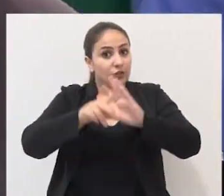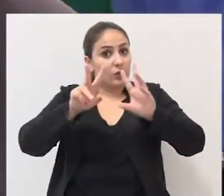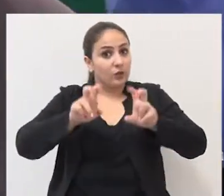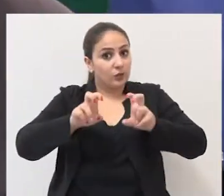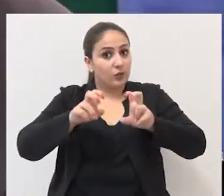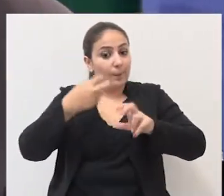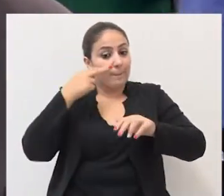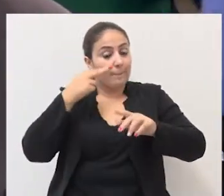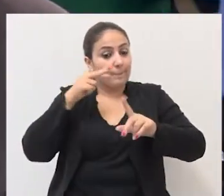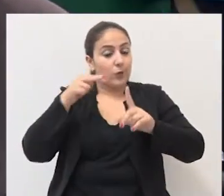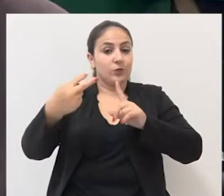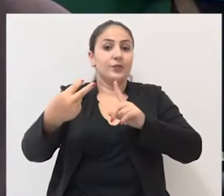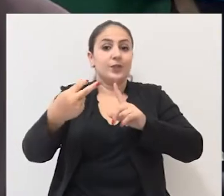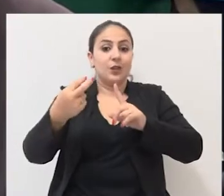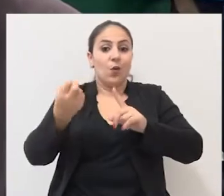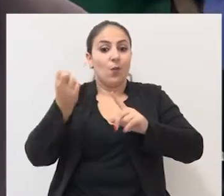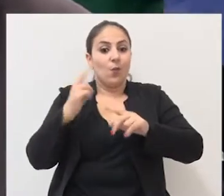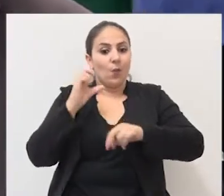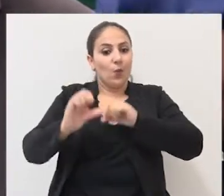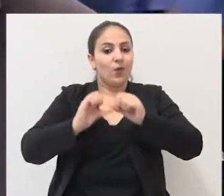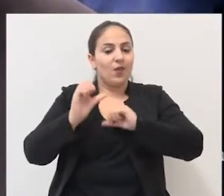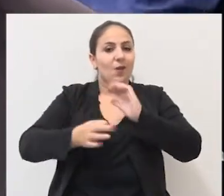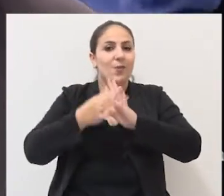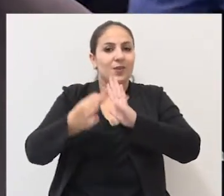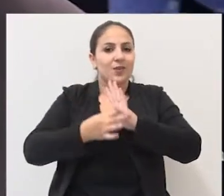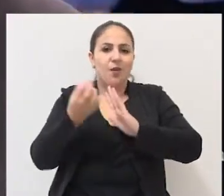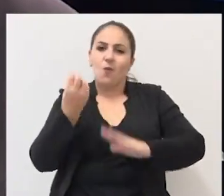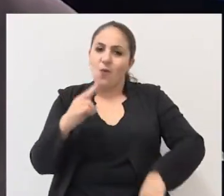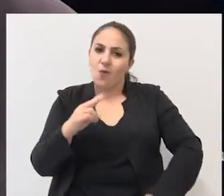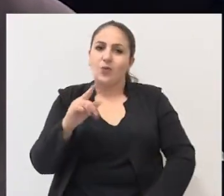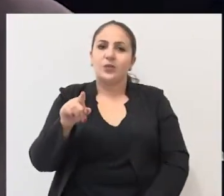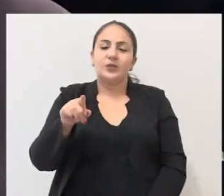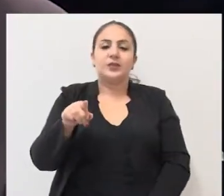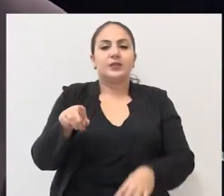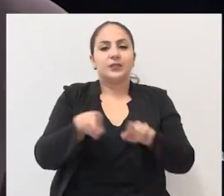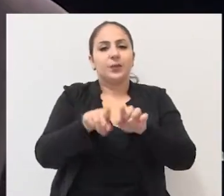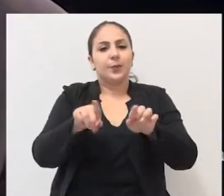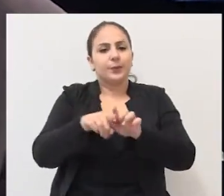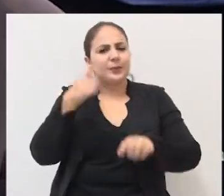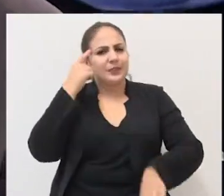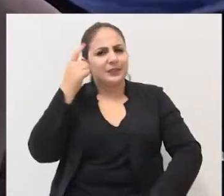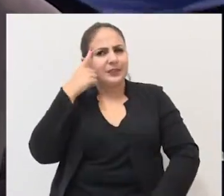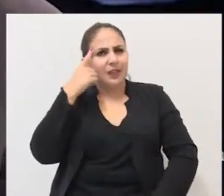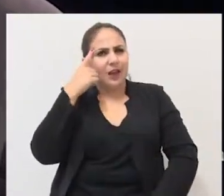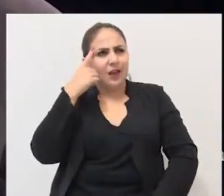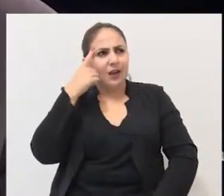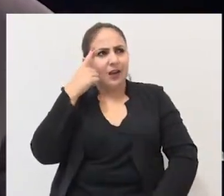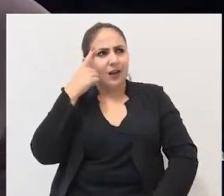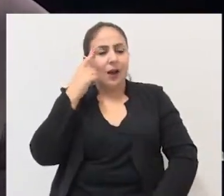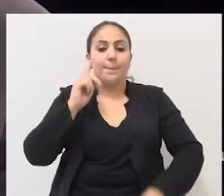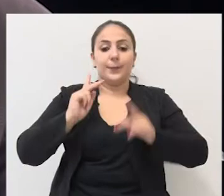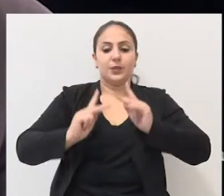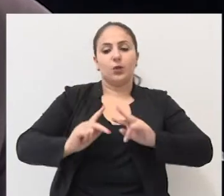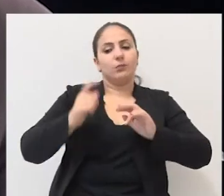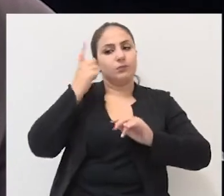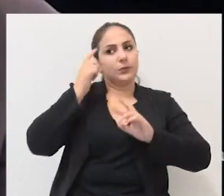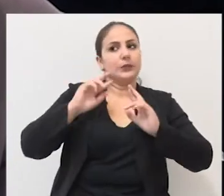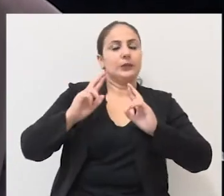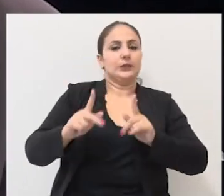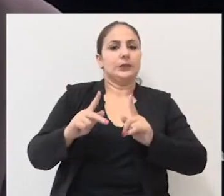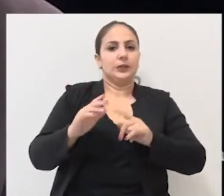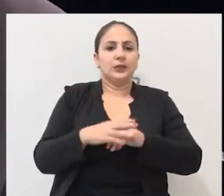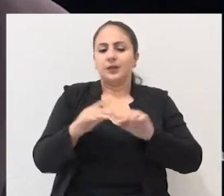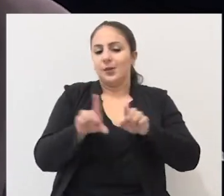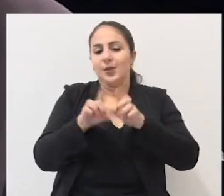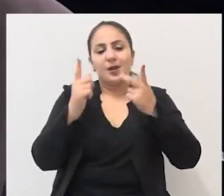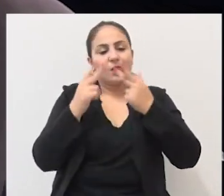sobre o nosso ponto de vista, e aí mudarmos de opinião, ou até mesmo refutarmos o ponto de vista daquele que pensa diferente,